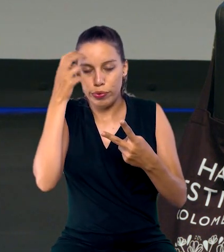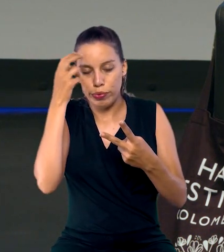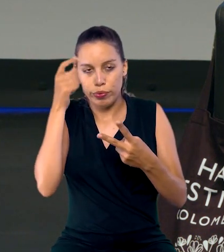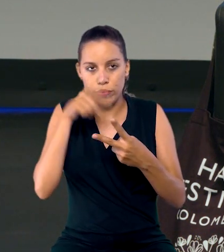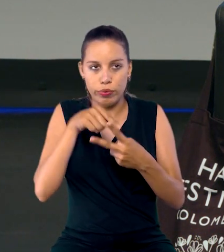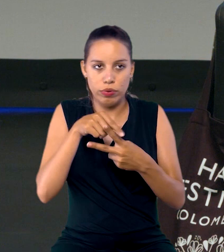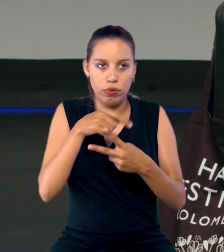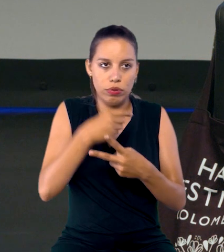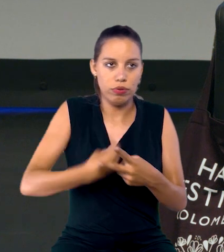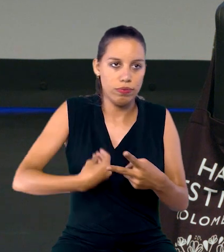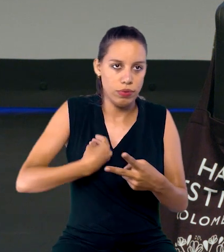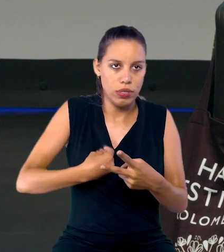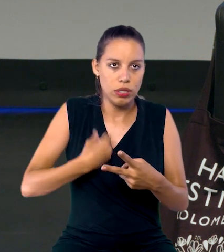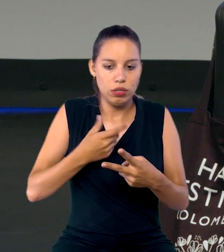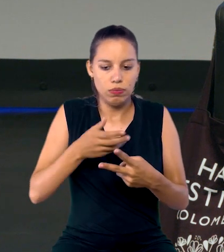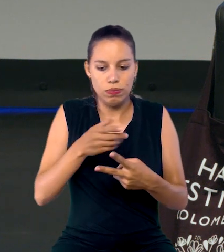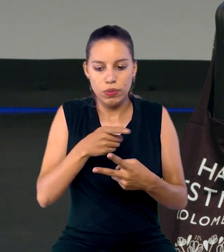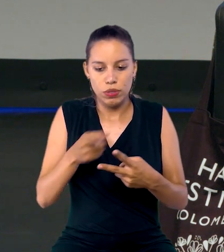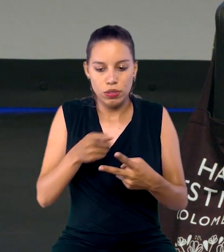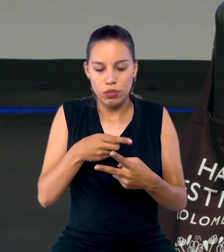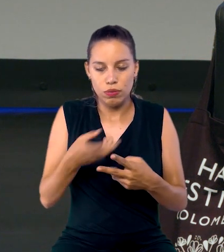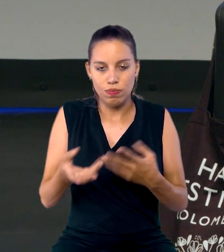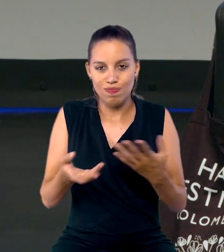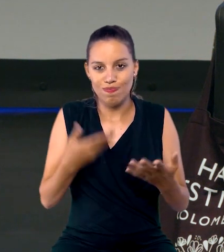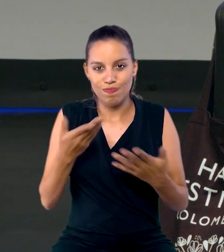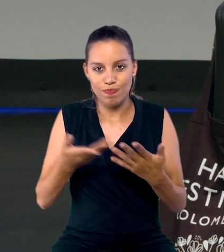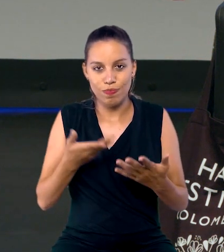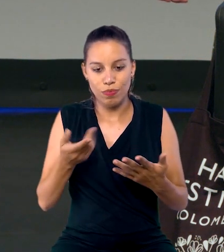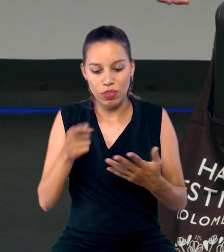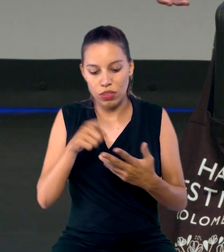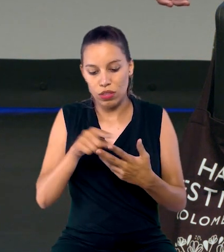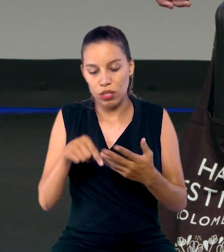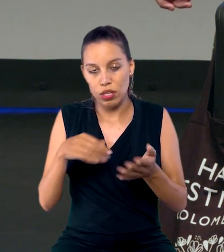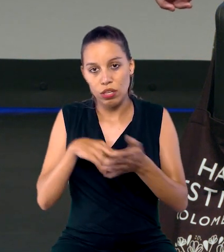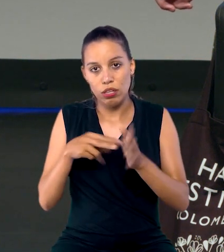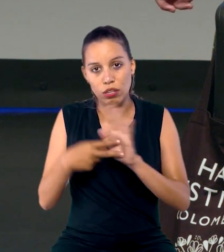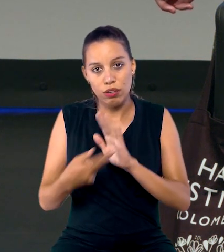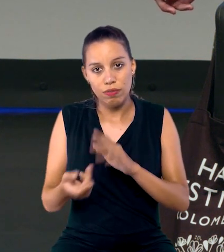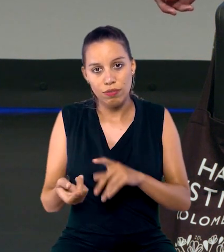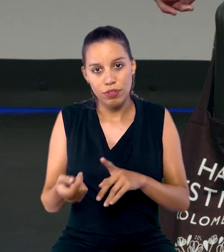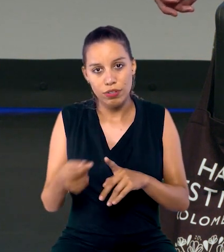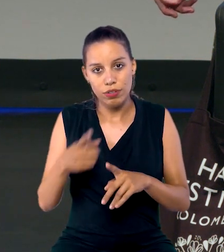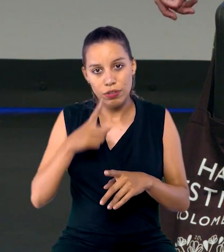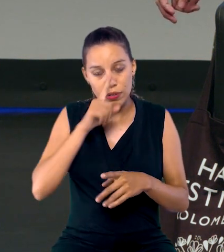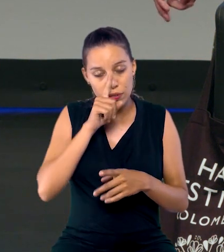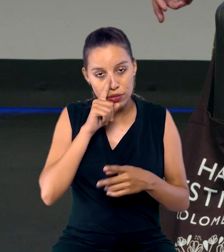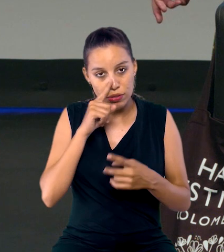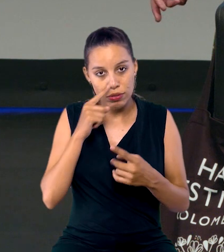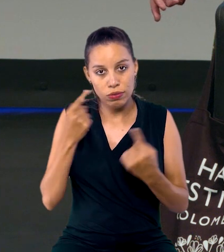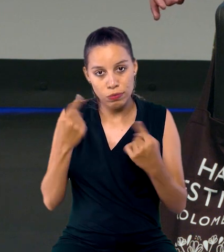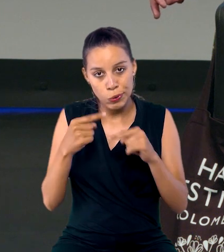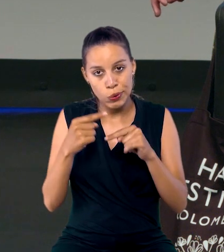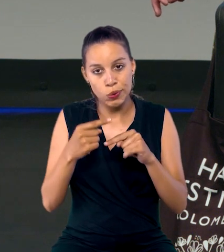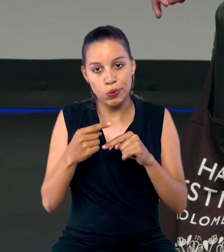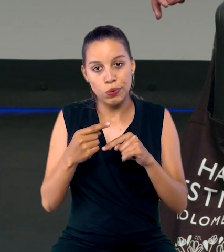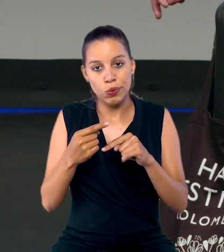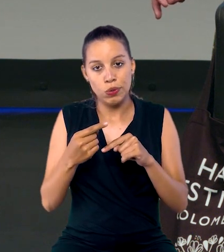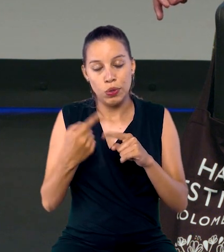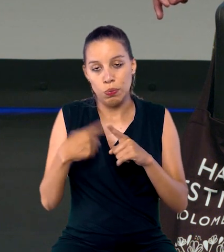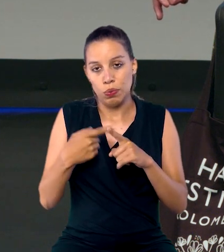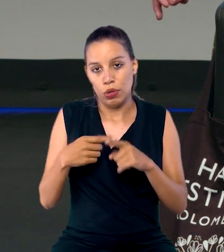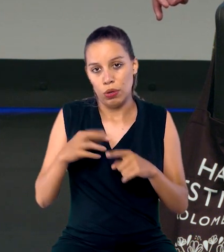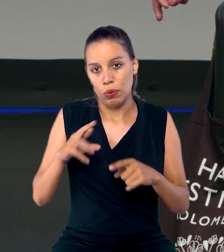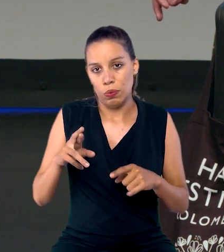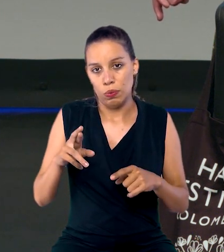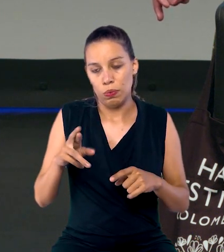o outro é biológico, né? Acabava sendo, de certa forma, uma violência ontológica, porque essa separação